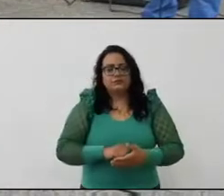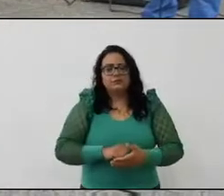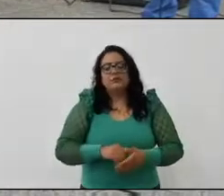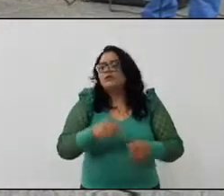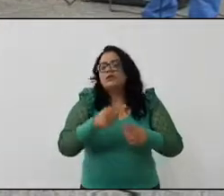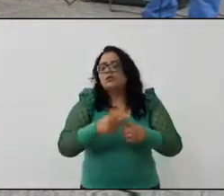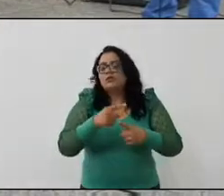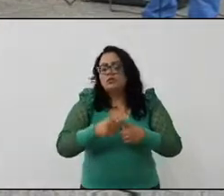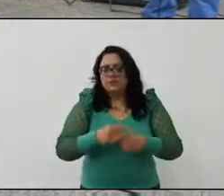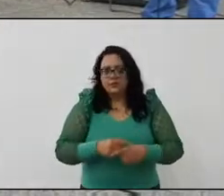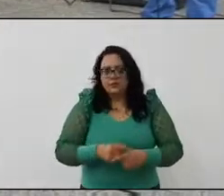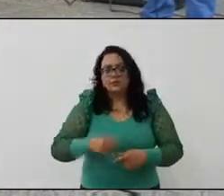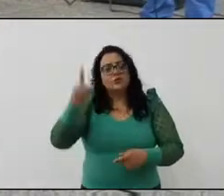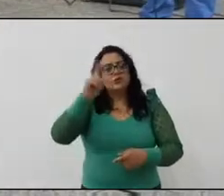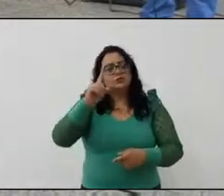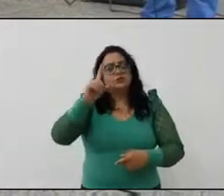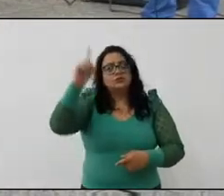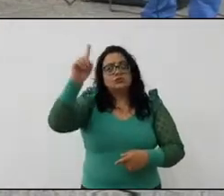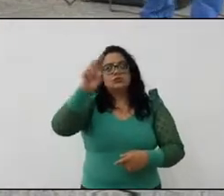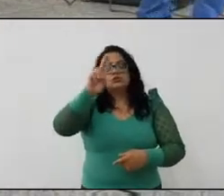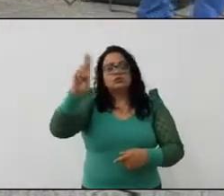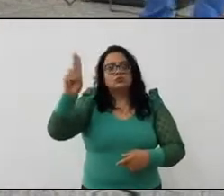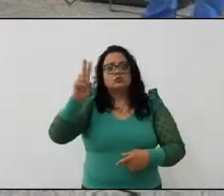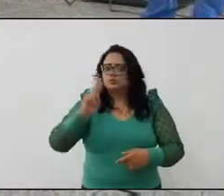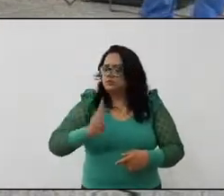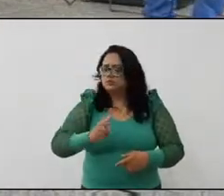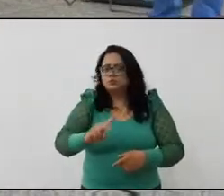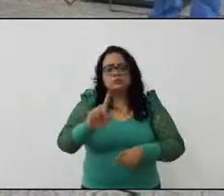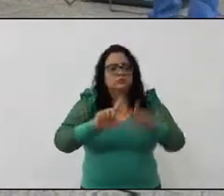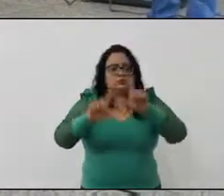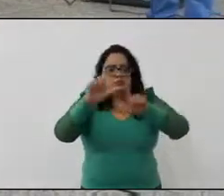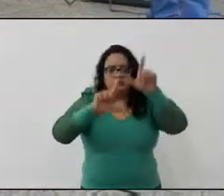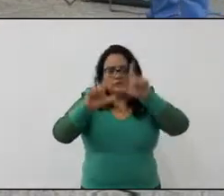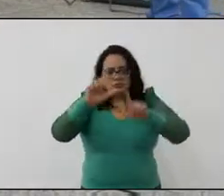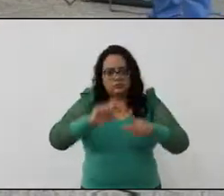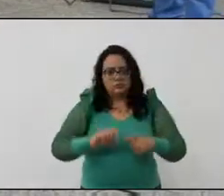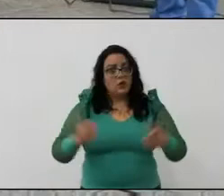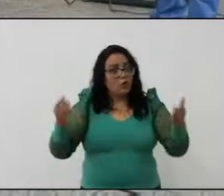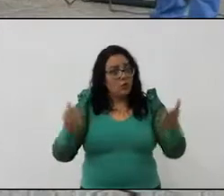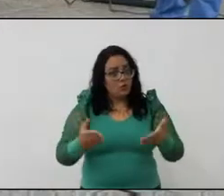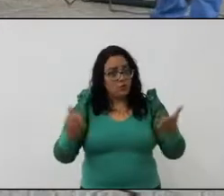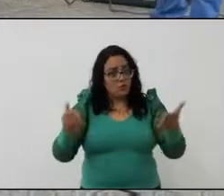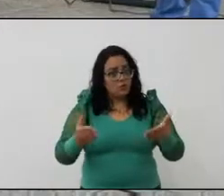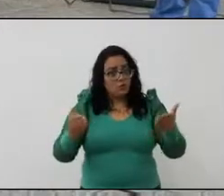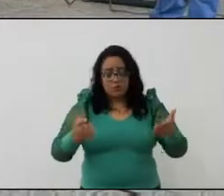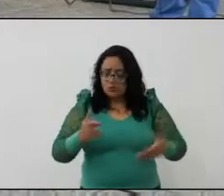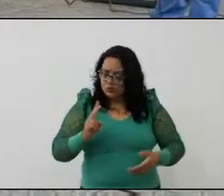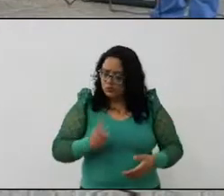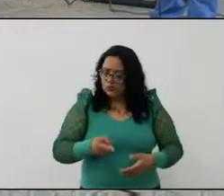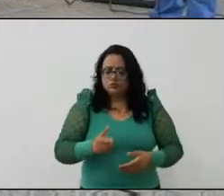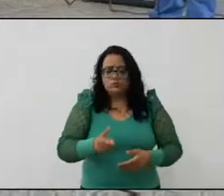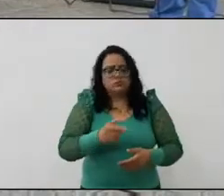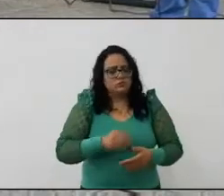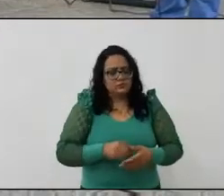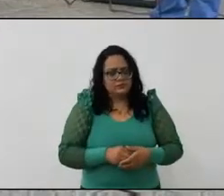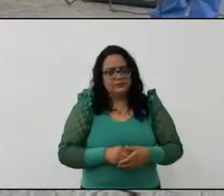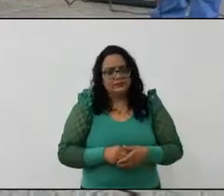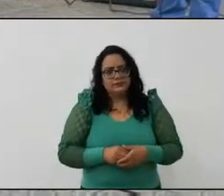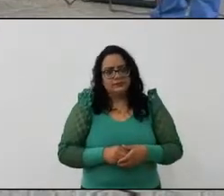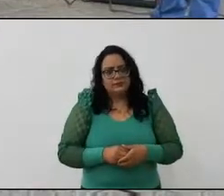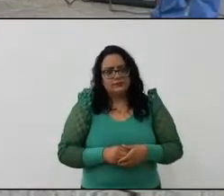Que o nome do Senhor seja louvado, agora e para sempre.